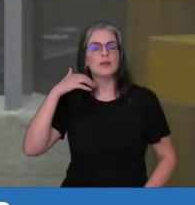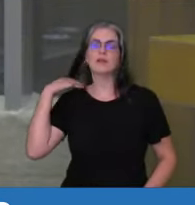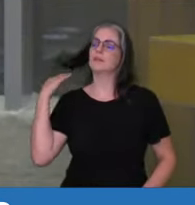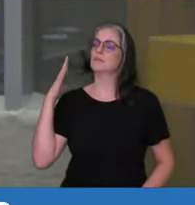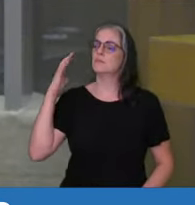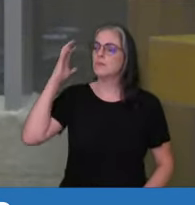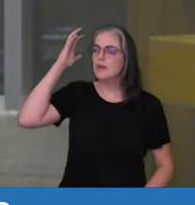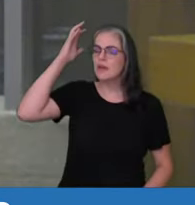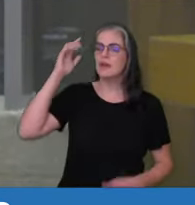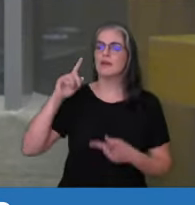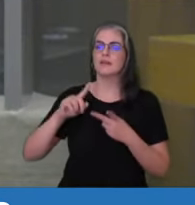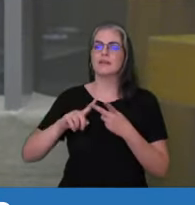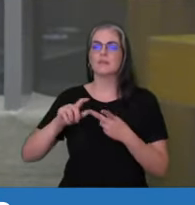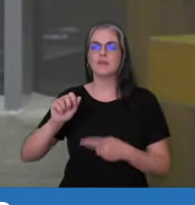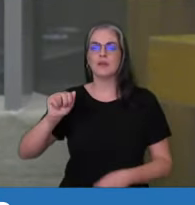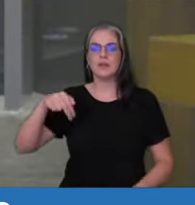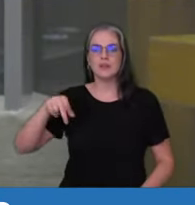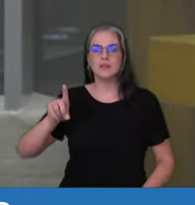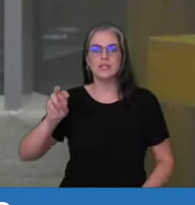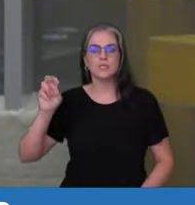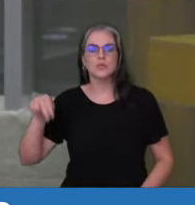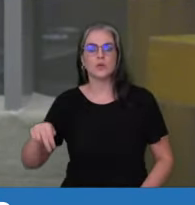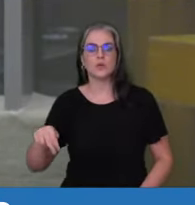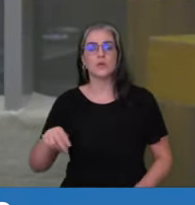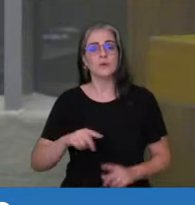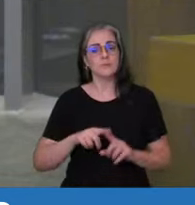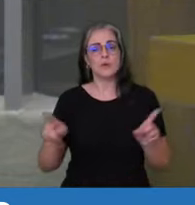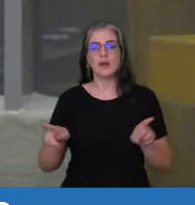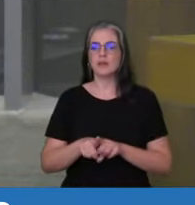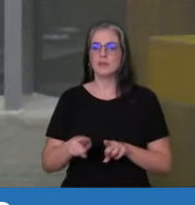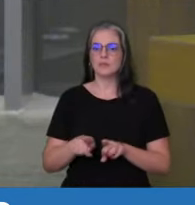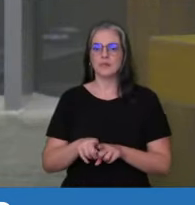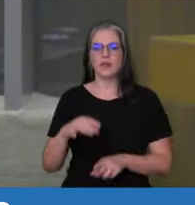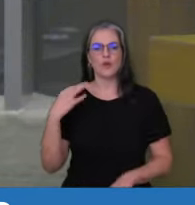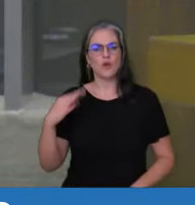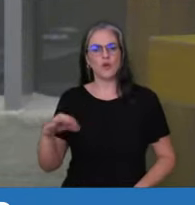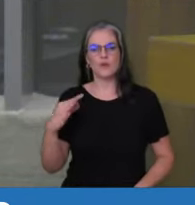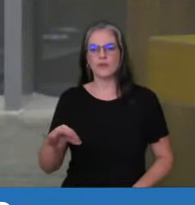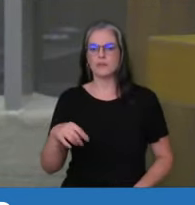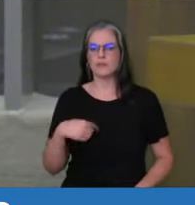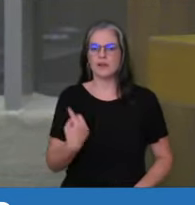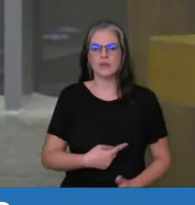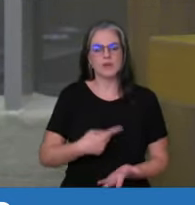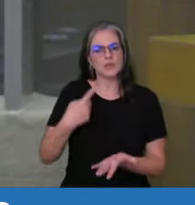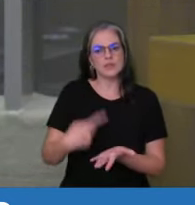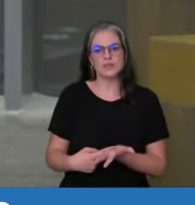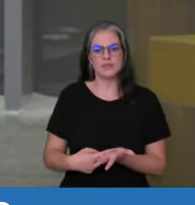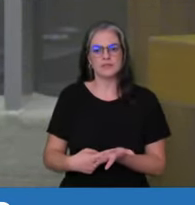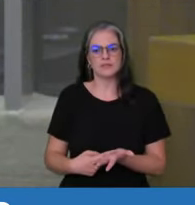e reafirmar o nosso compromisso que crime, milícia,